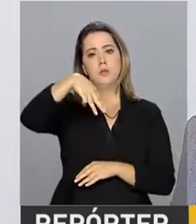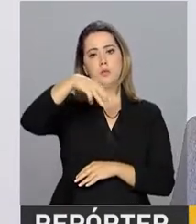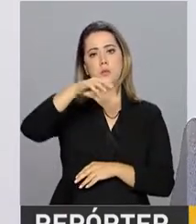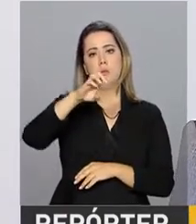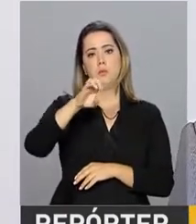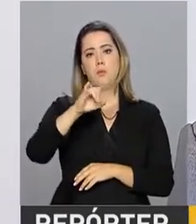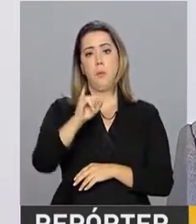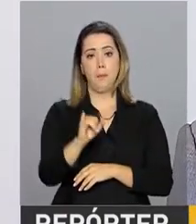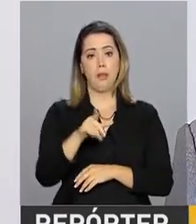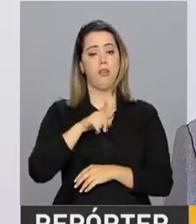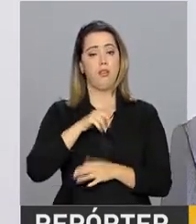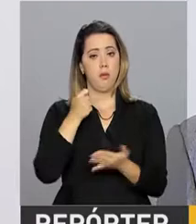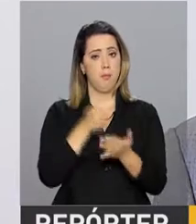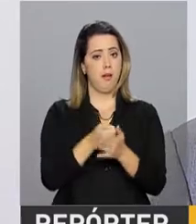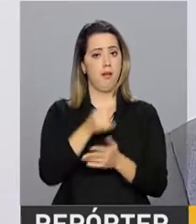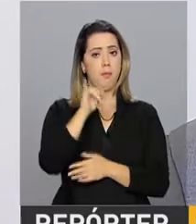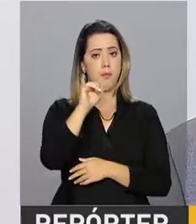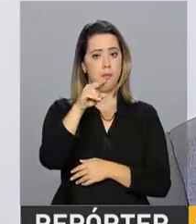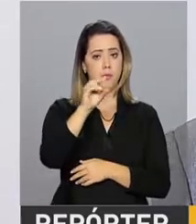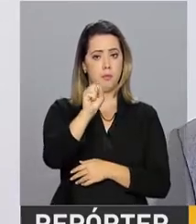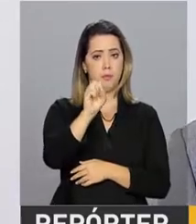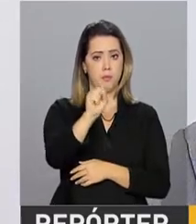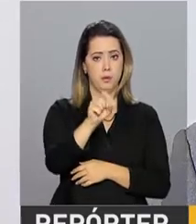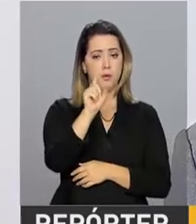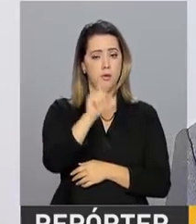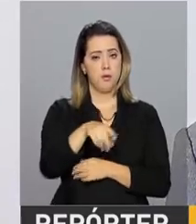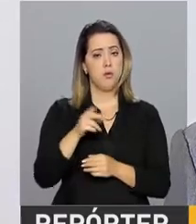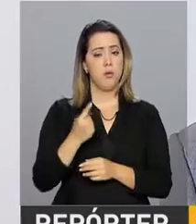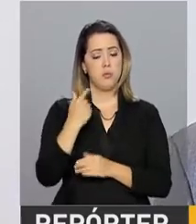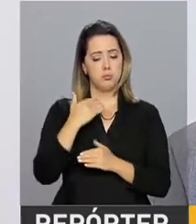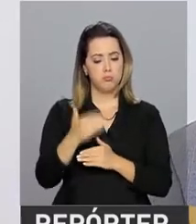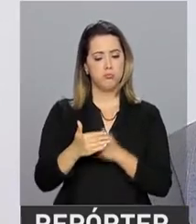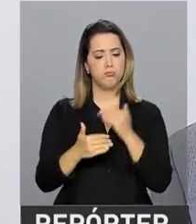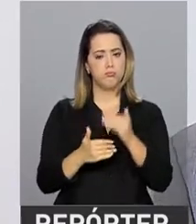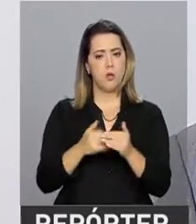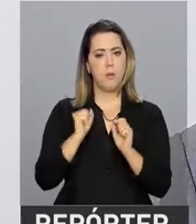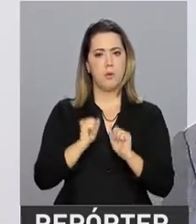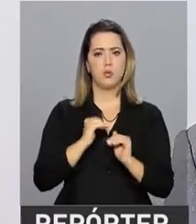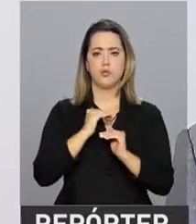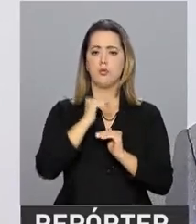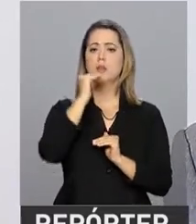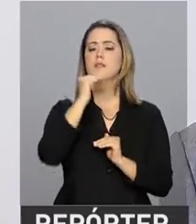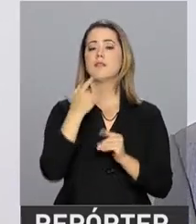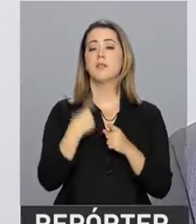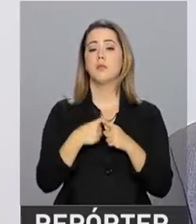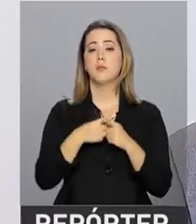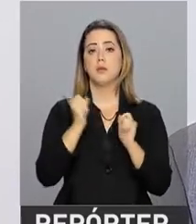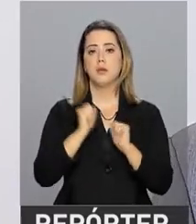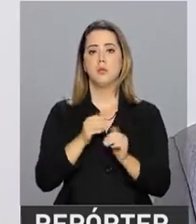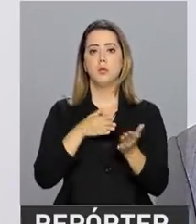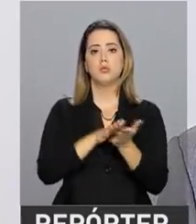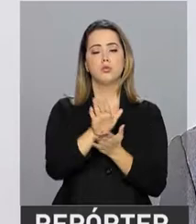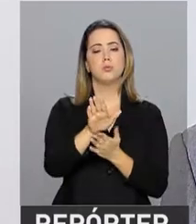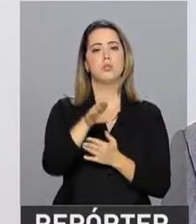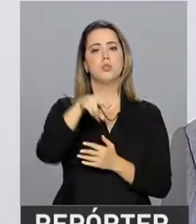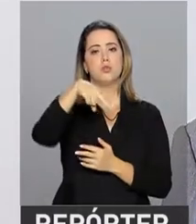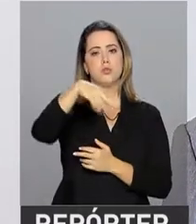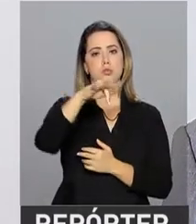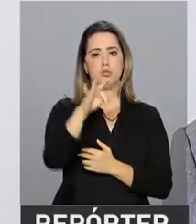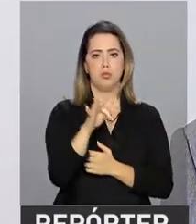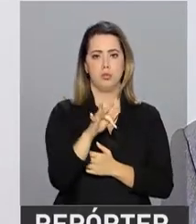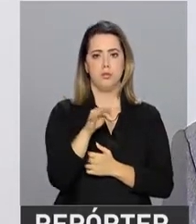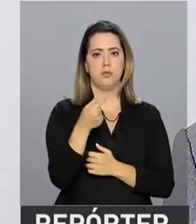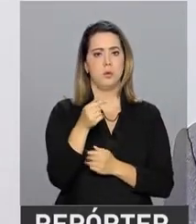além da formalização um passe para crescer ele pode emitir nota fiscal e não preciso esconder e